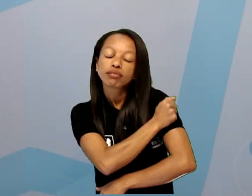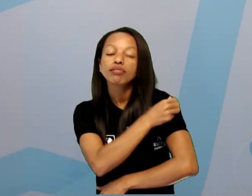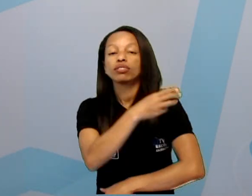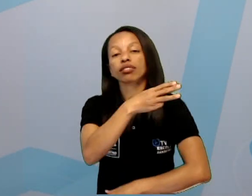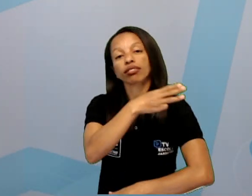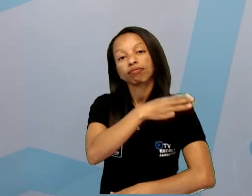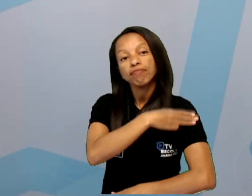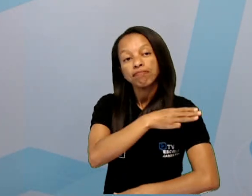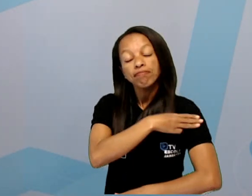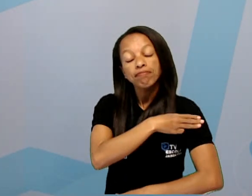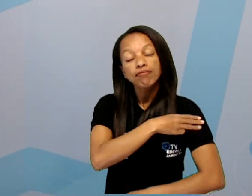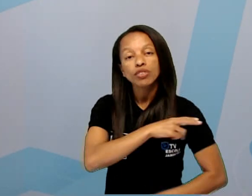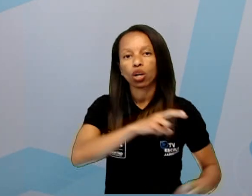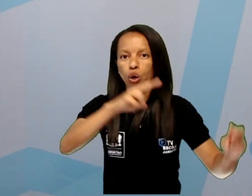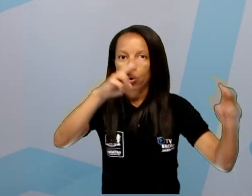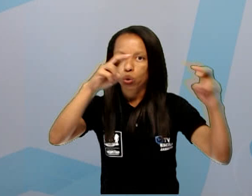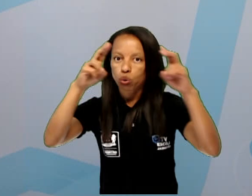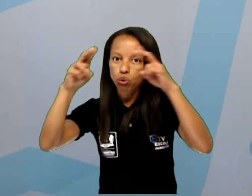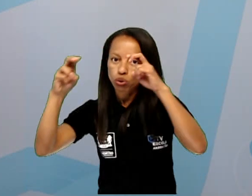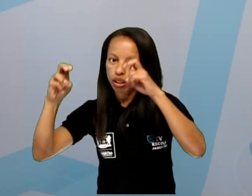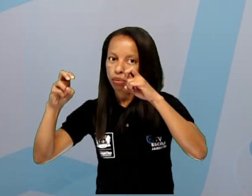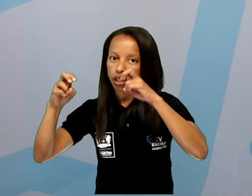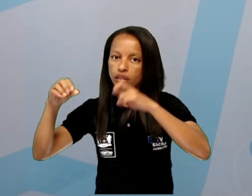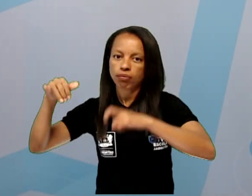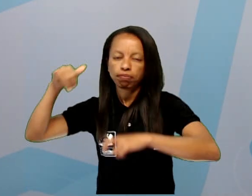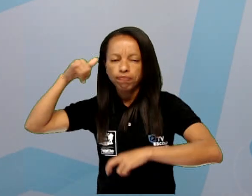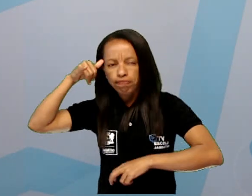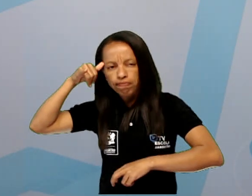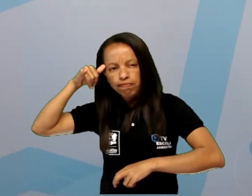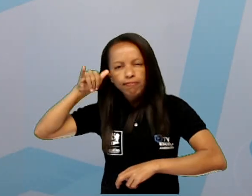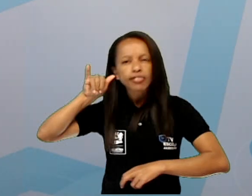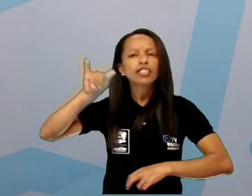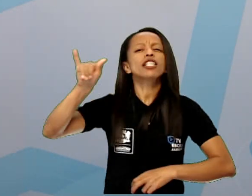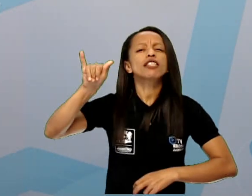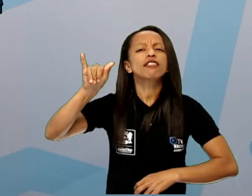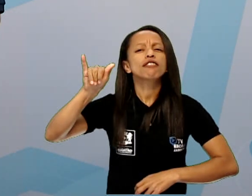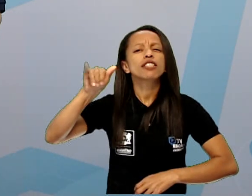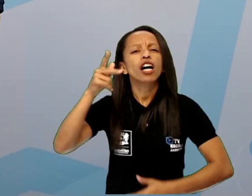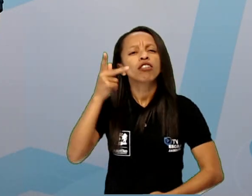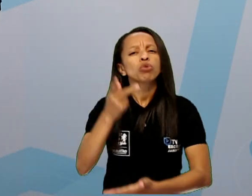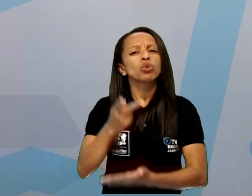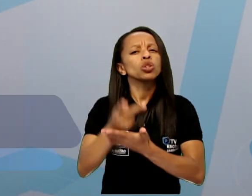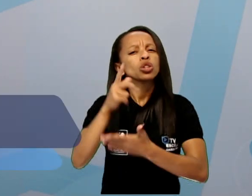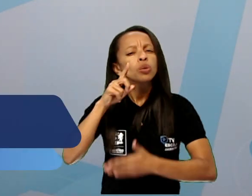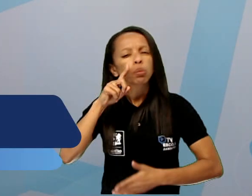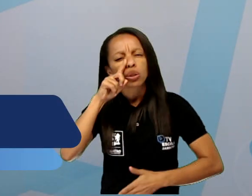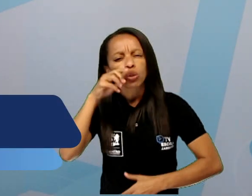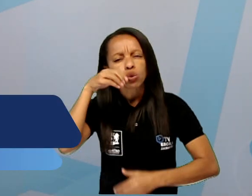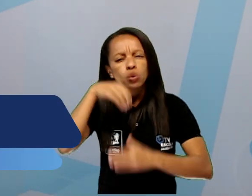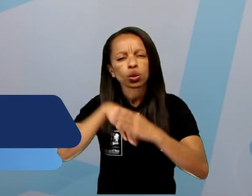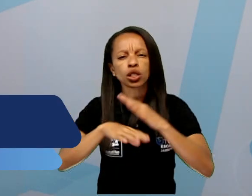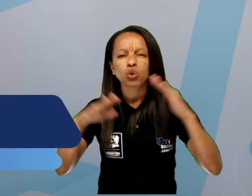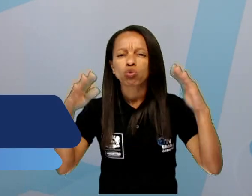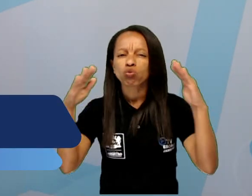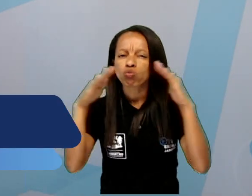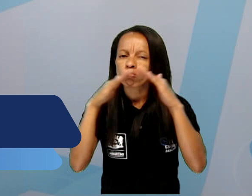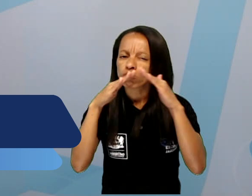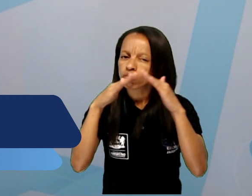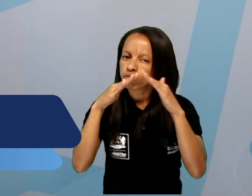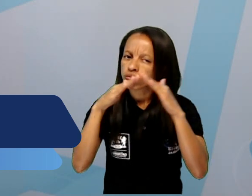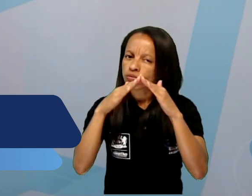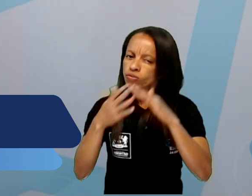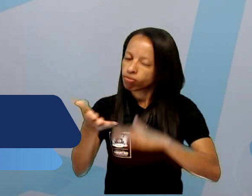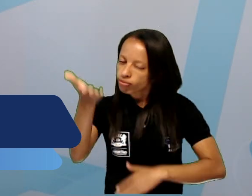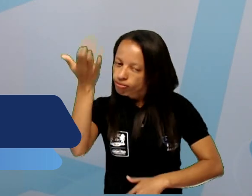ano. E o tema da nossa aula de hoje é prevenção de acidentes domésticos. Vamos